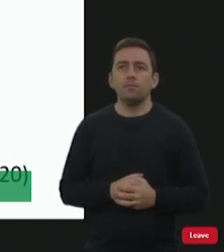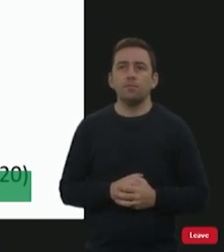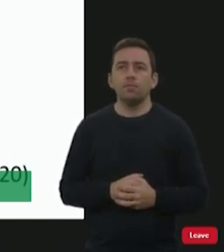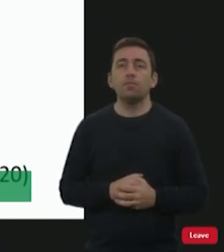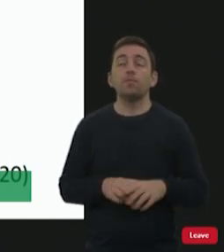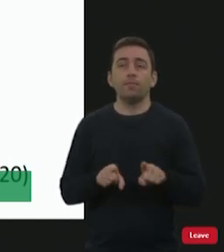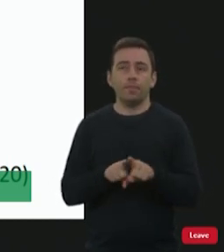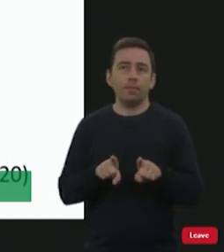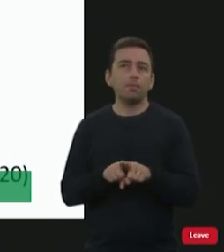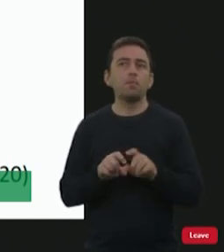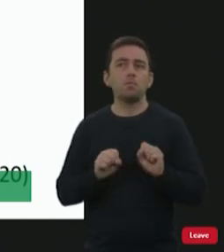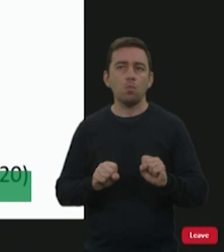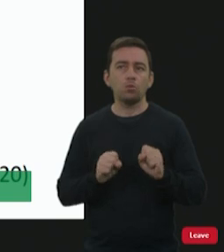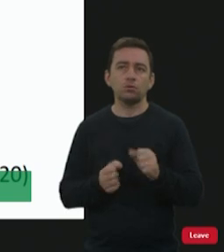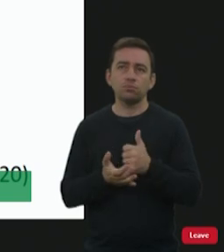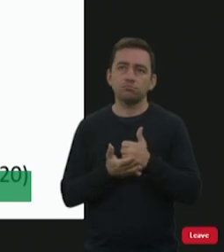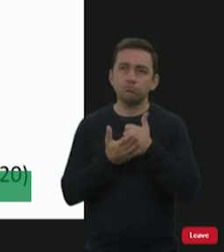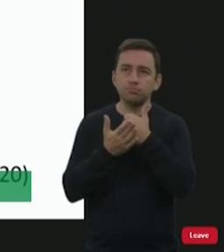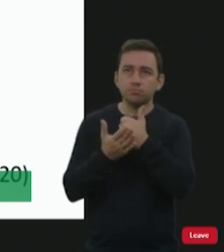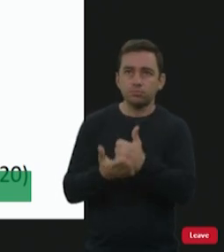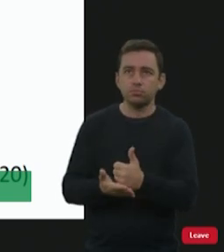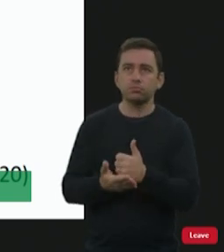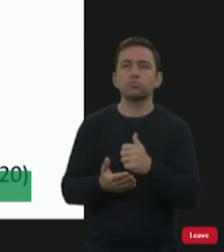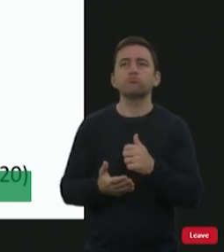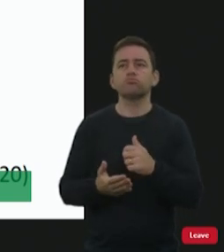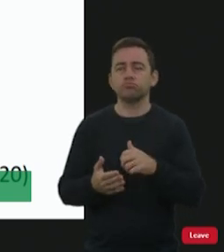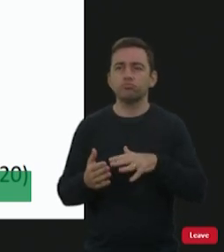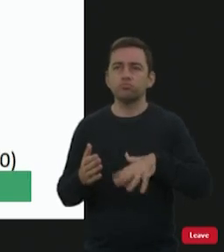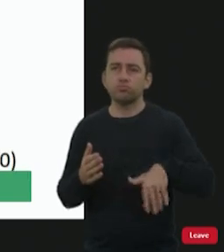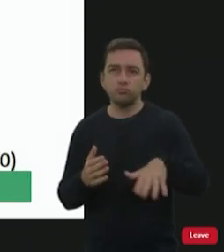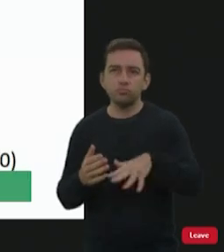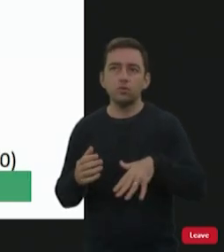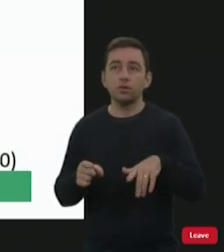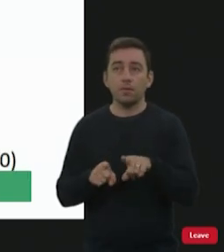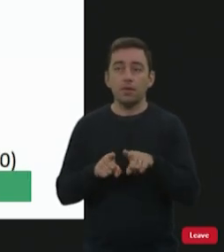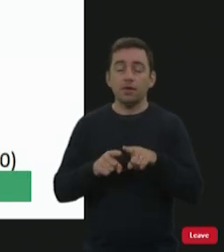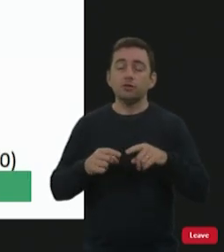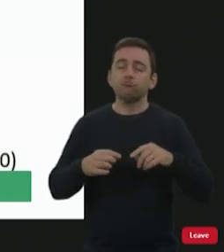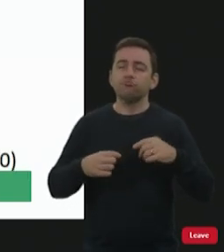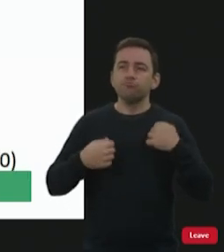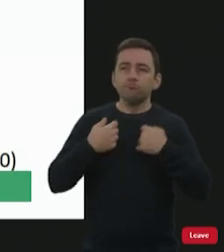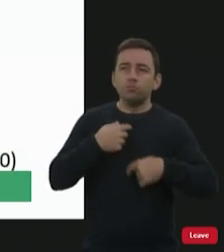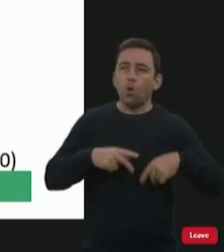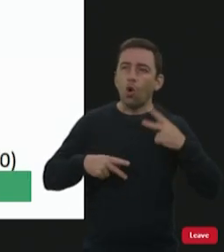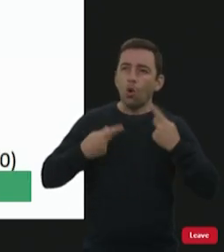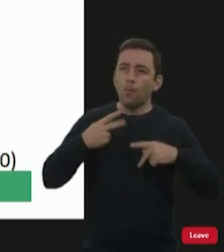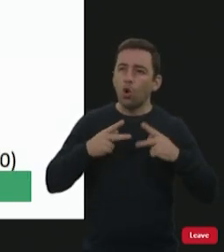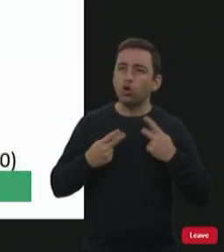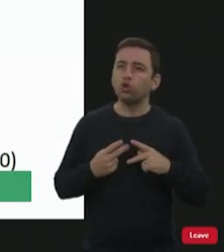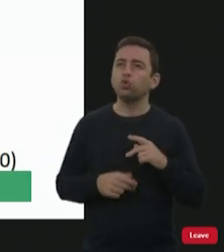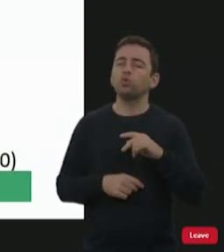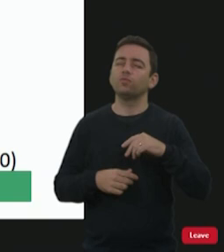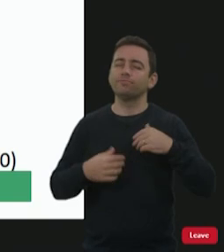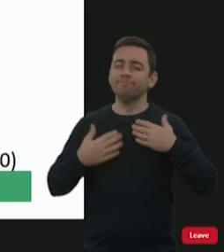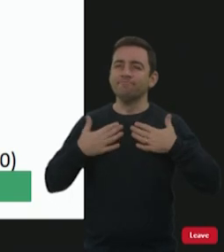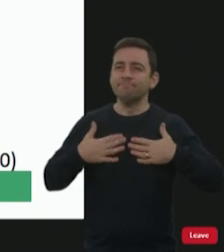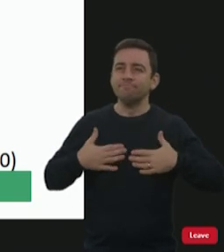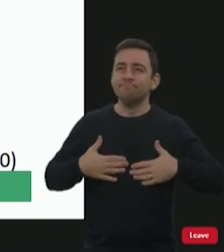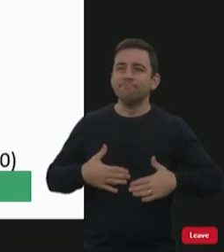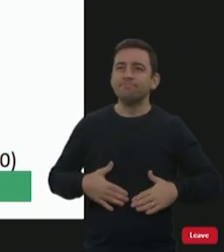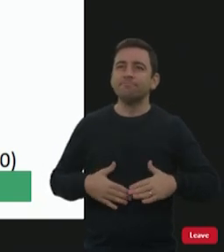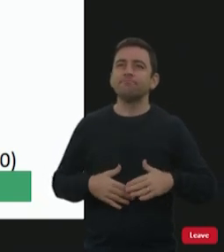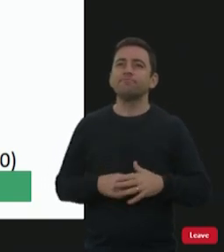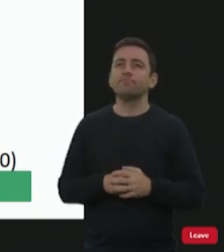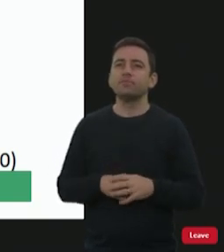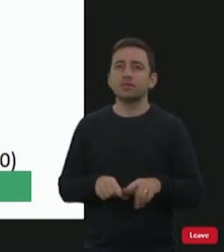Também pode colaborar na anemia, né, e maior liberação de serotonina, que é o hormônio do bem-estar. Deve-se destacar que os pacientes